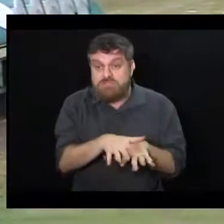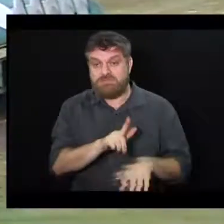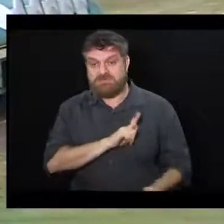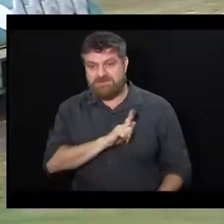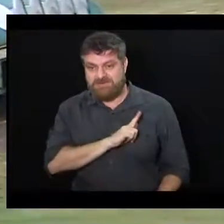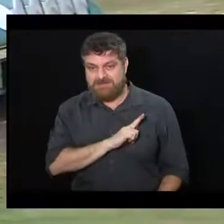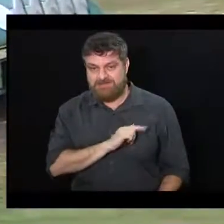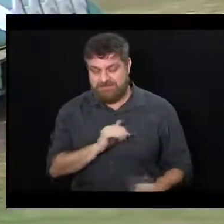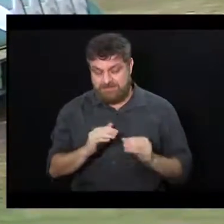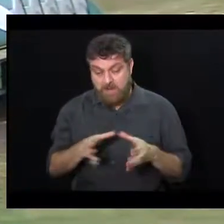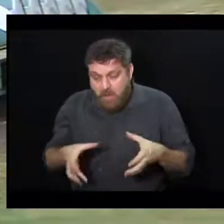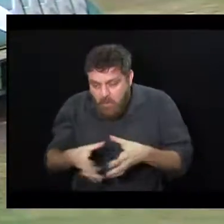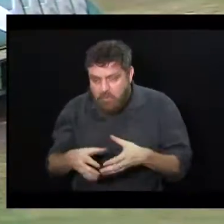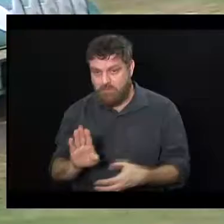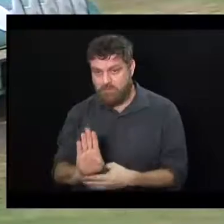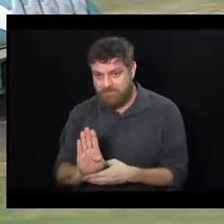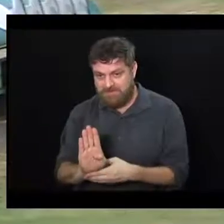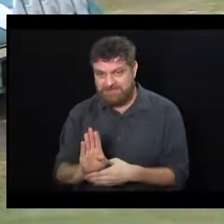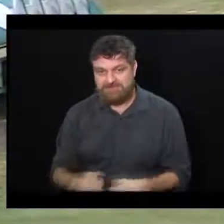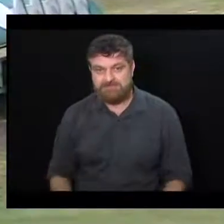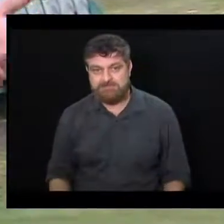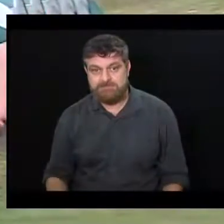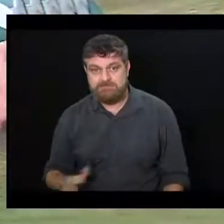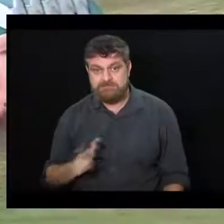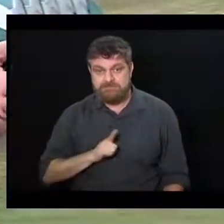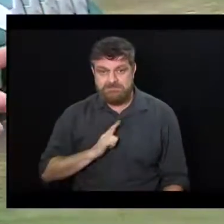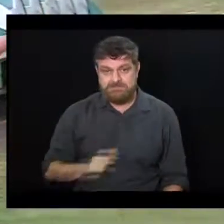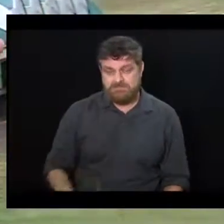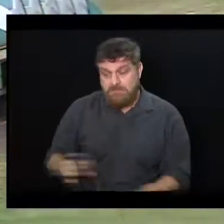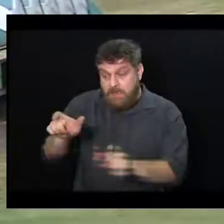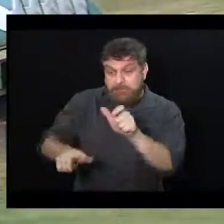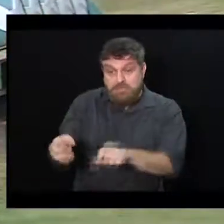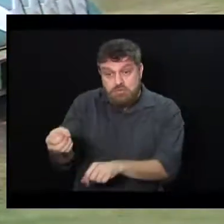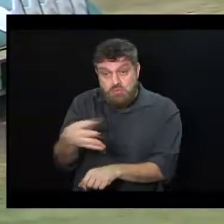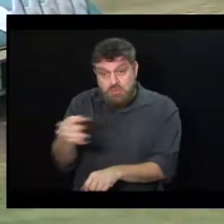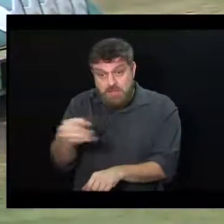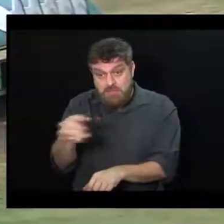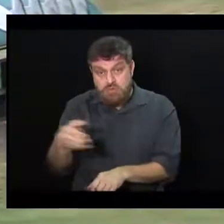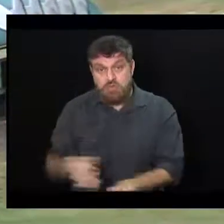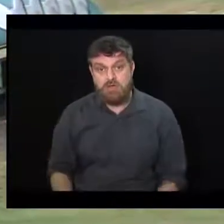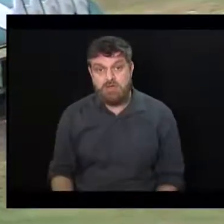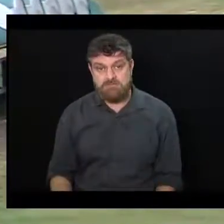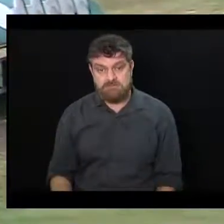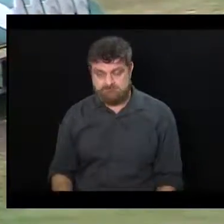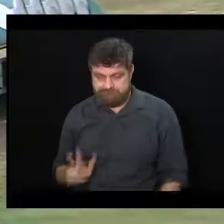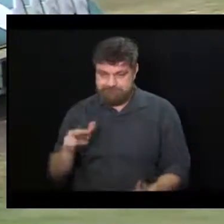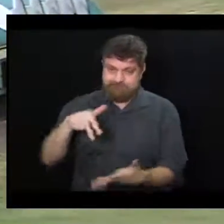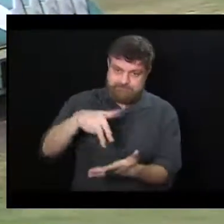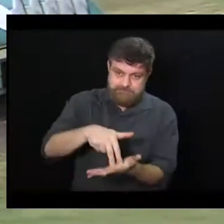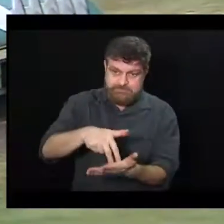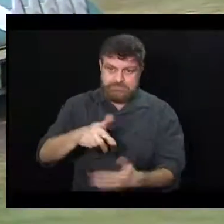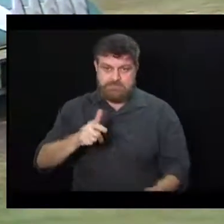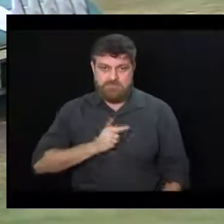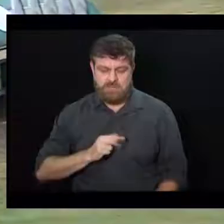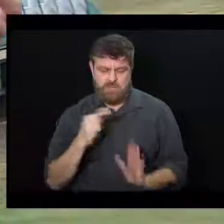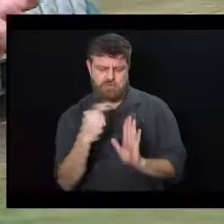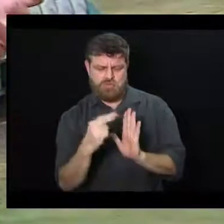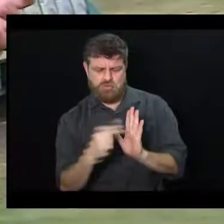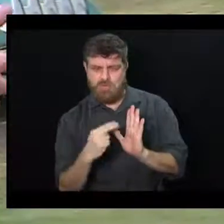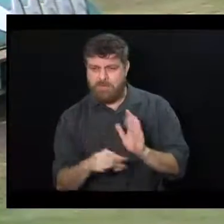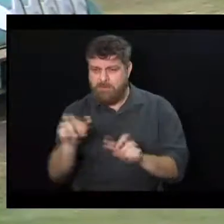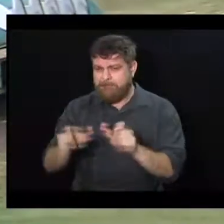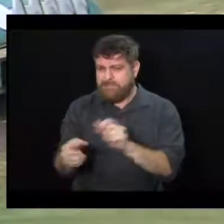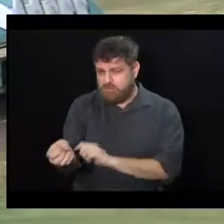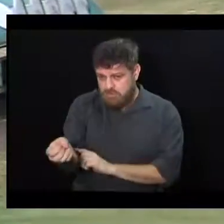sequência aí da Série B do Campeonato Brasileiro. E algumas caras novas no time titular do Guarani também, o próprio Armeiro na lateral